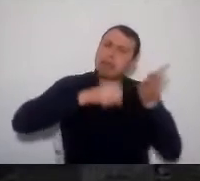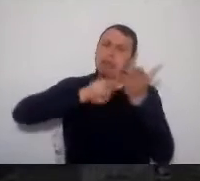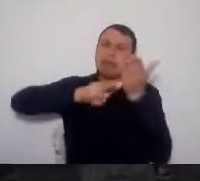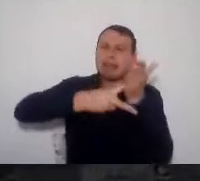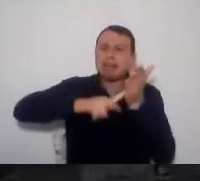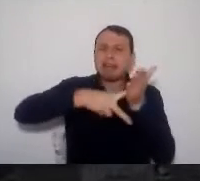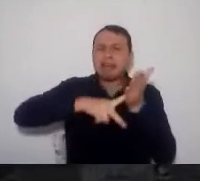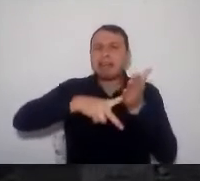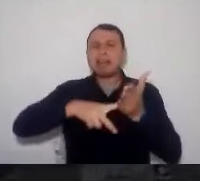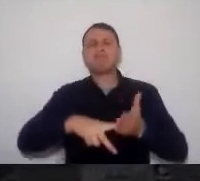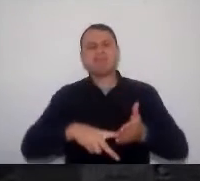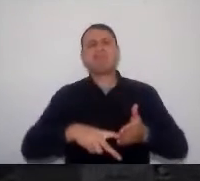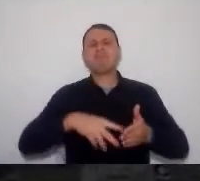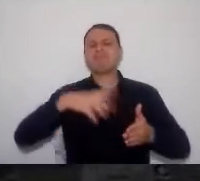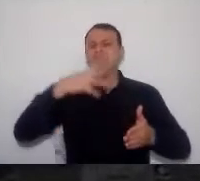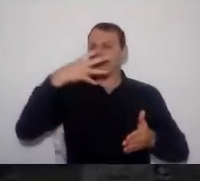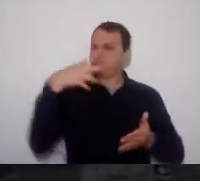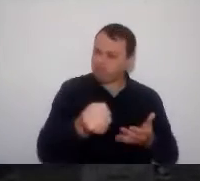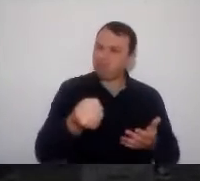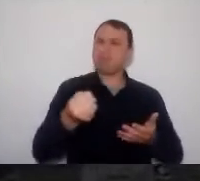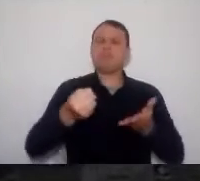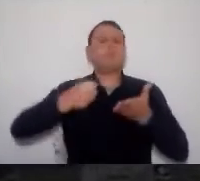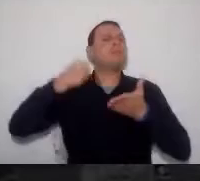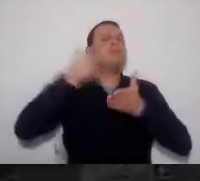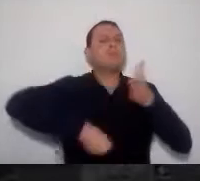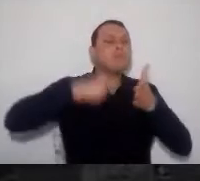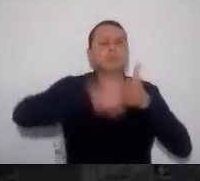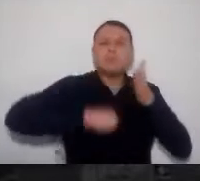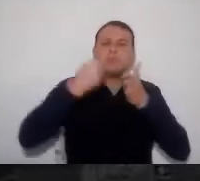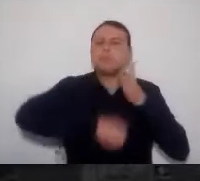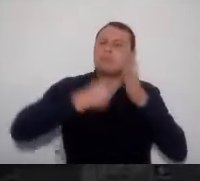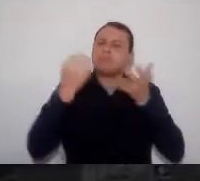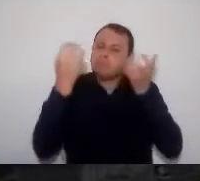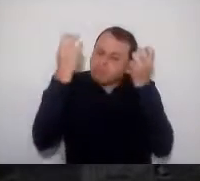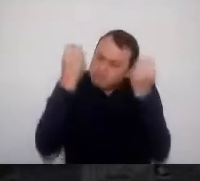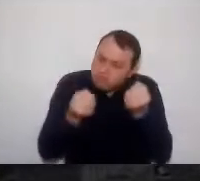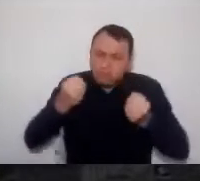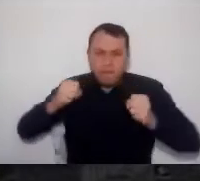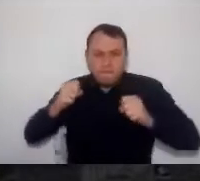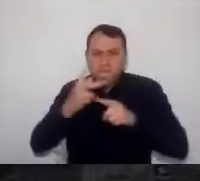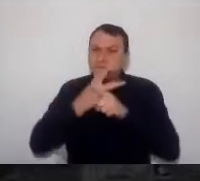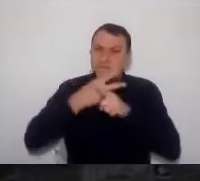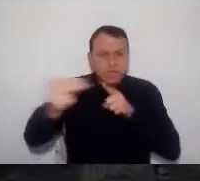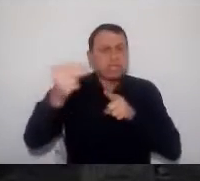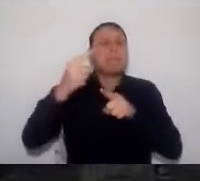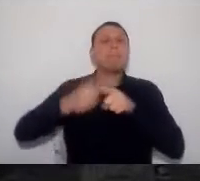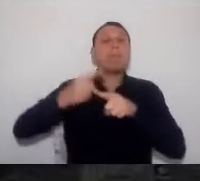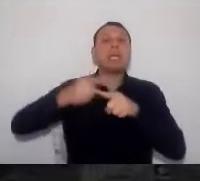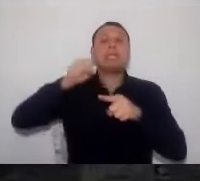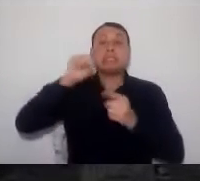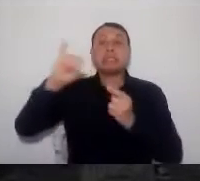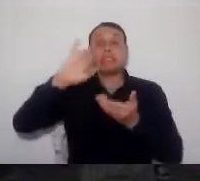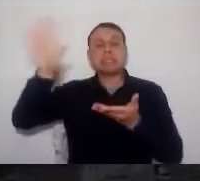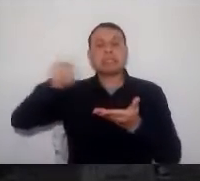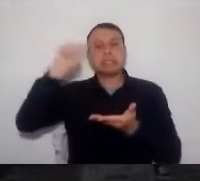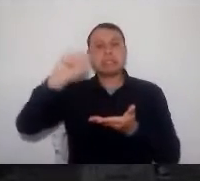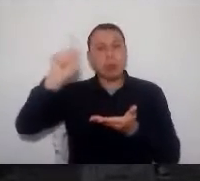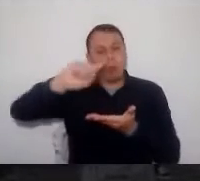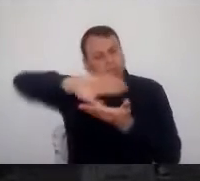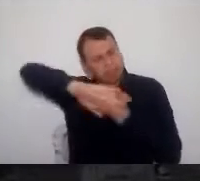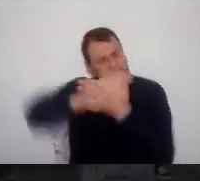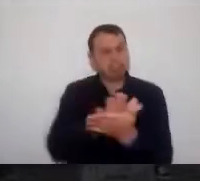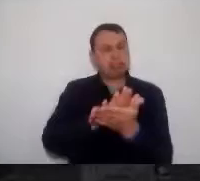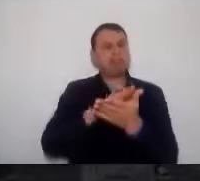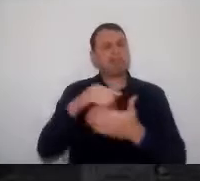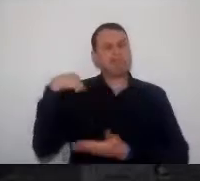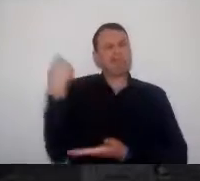lutar, ousar vencer, porque senão seremos esmagados. Meus cumprimentos aos metalúrgicos. E o